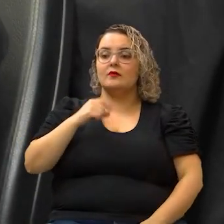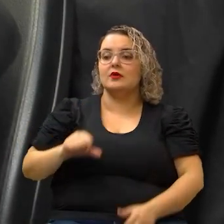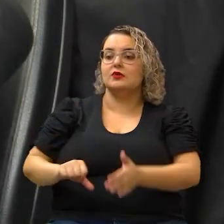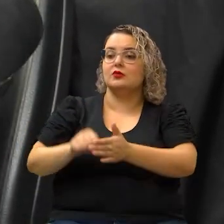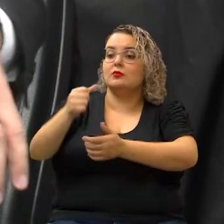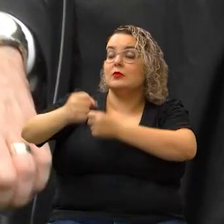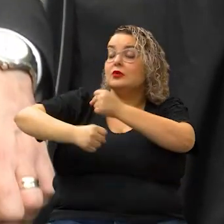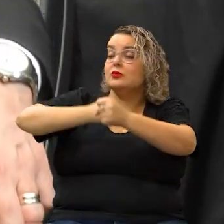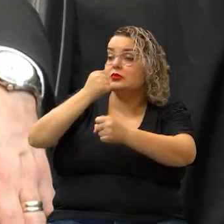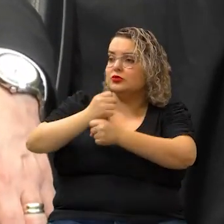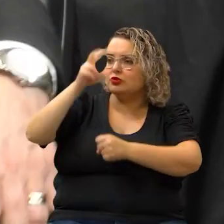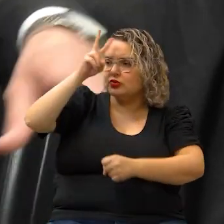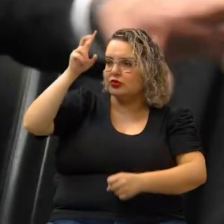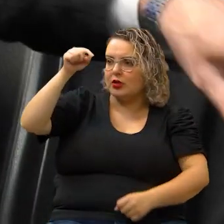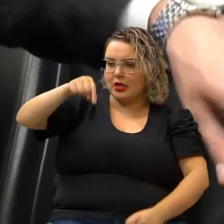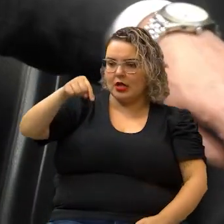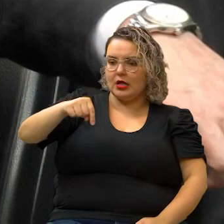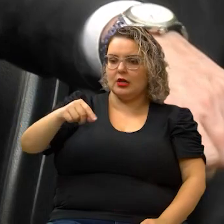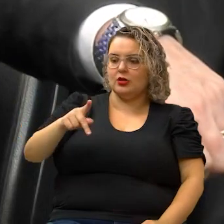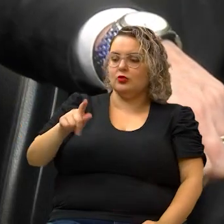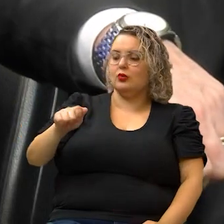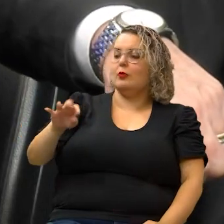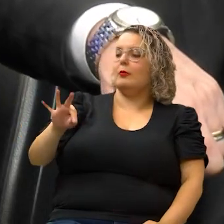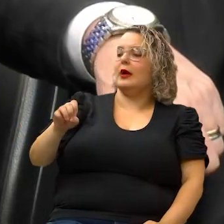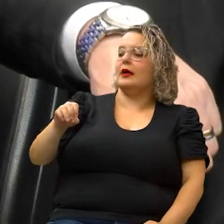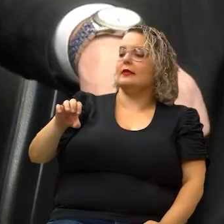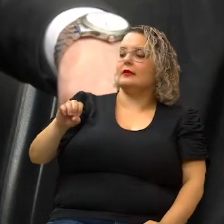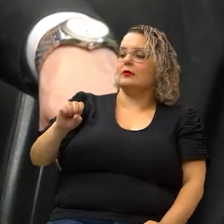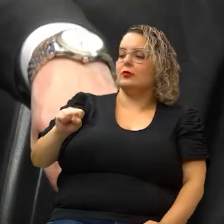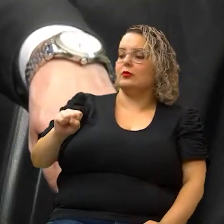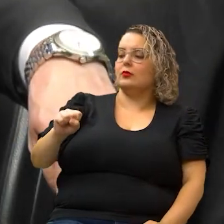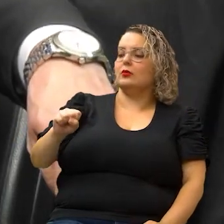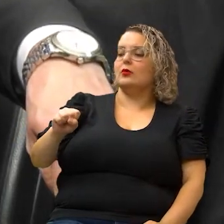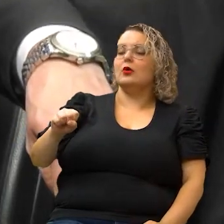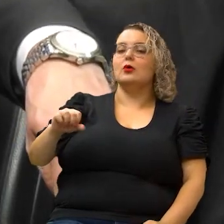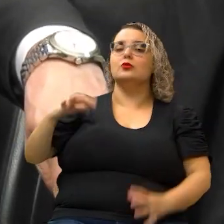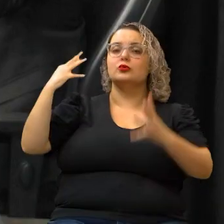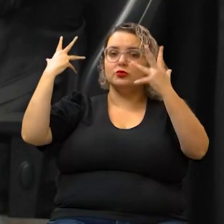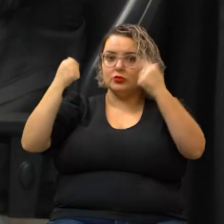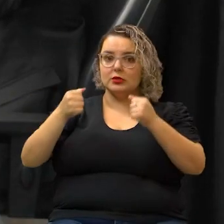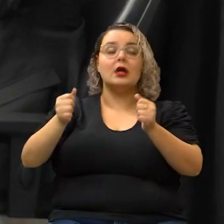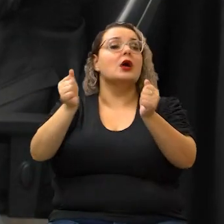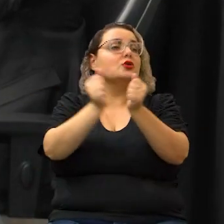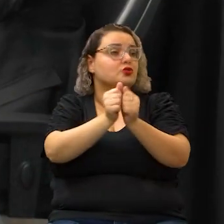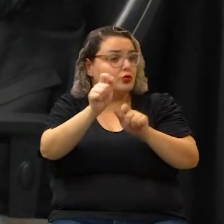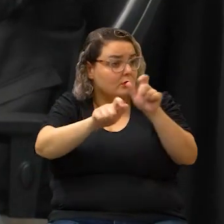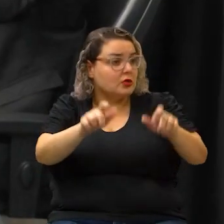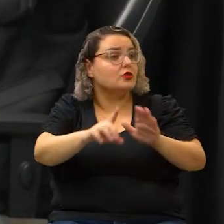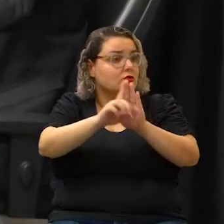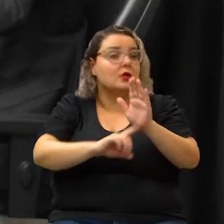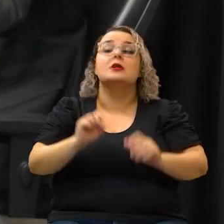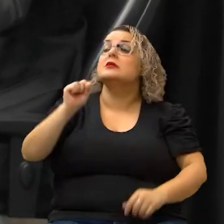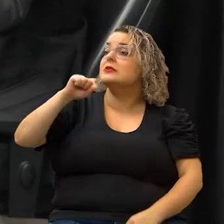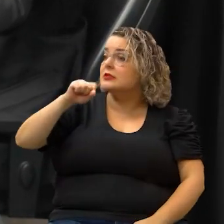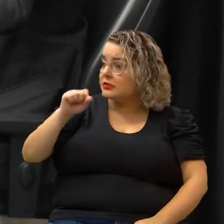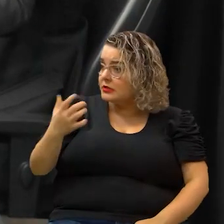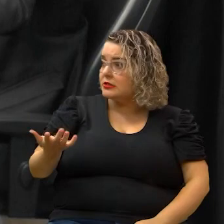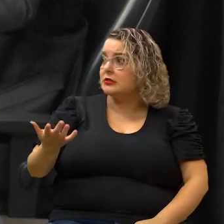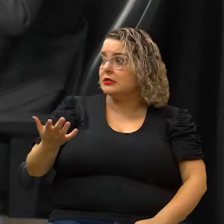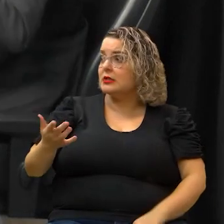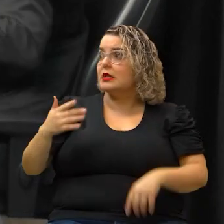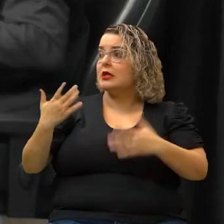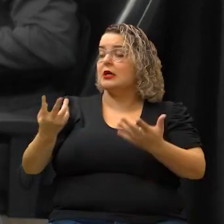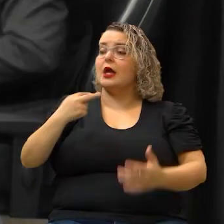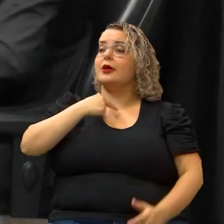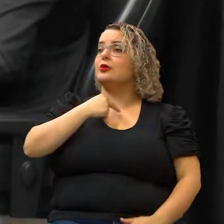ano de História aqui no Pátio dos Leões. Que era junto com o pessoal do Direito também. Exatamente. Né? Mas aí